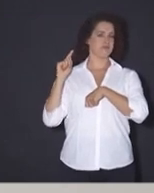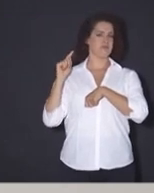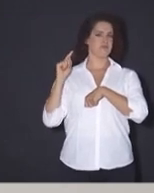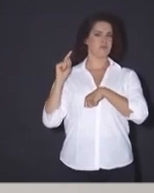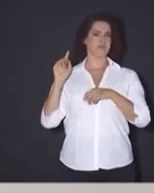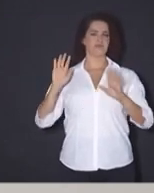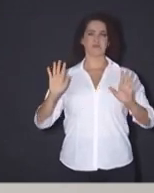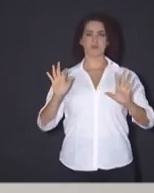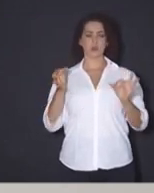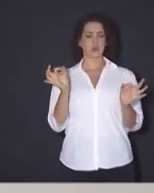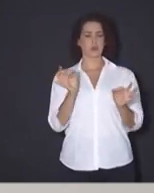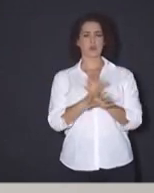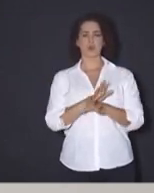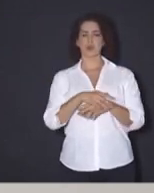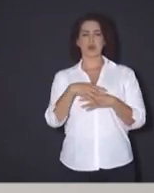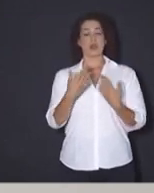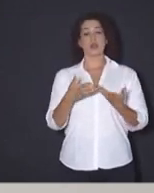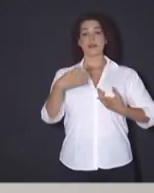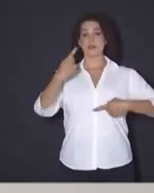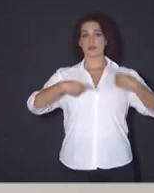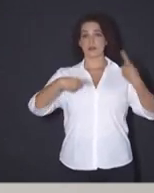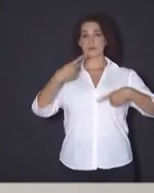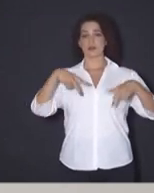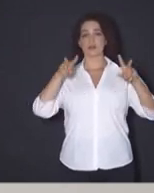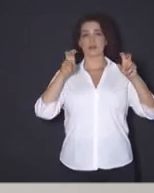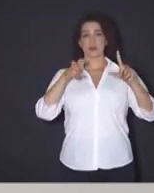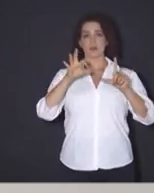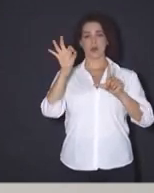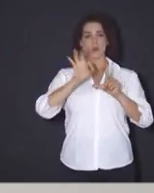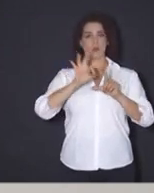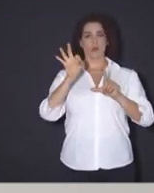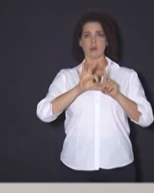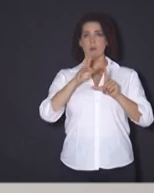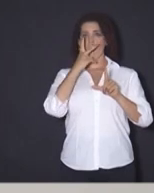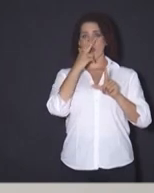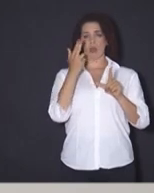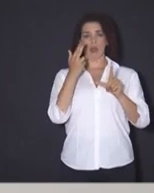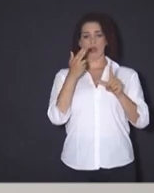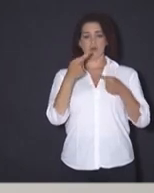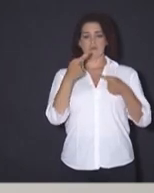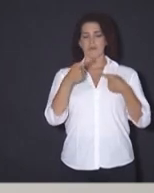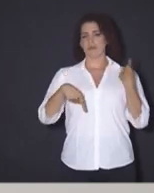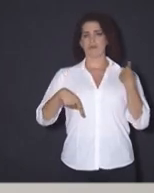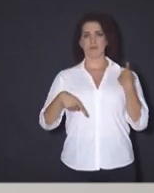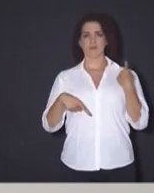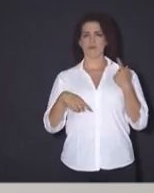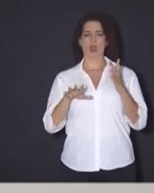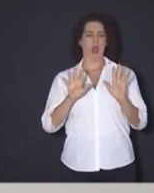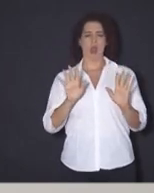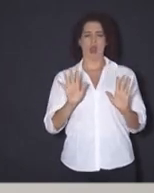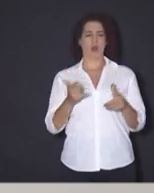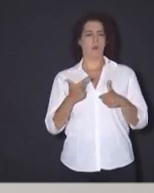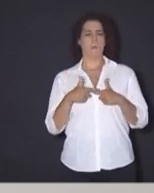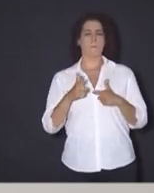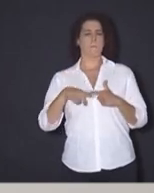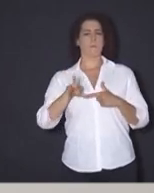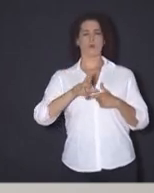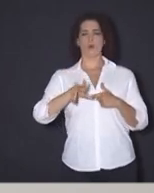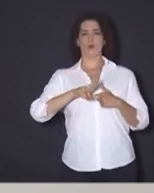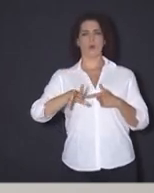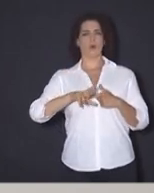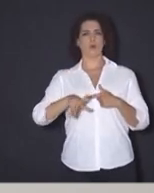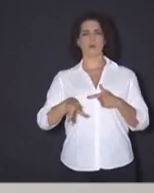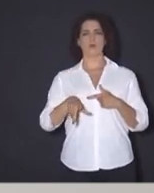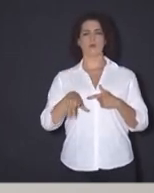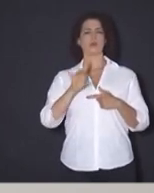bike tudo debate sobre cota foi desqualificado dizendo que um falso problema são importando